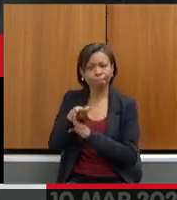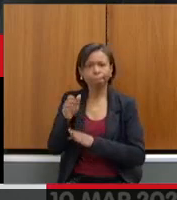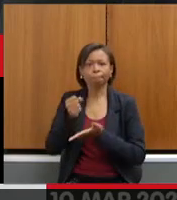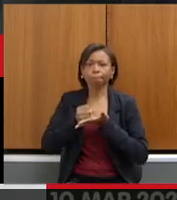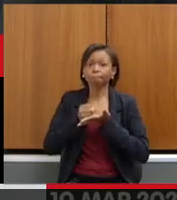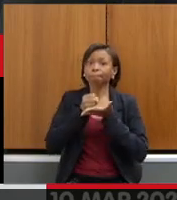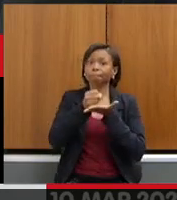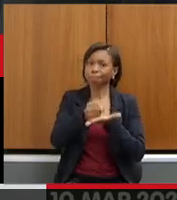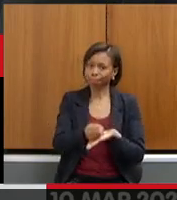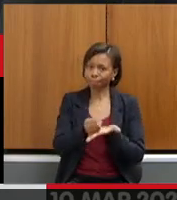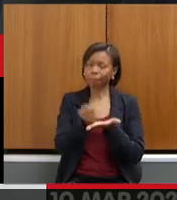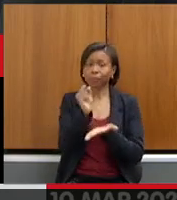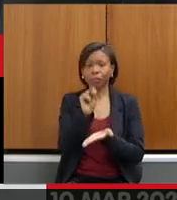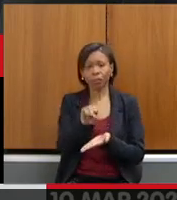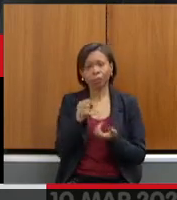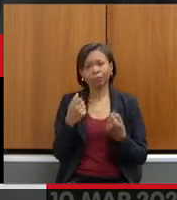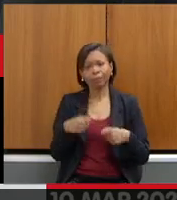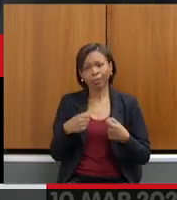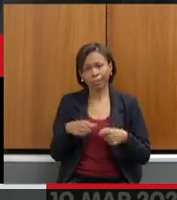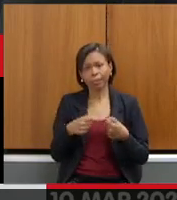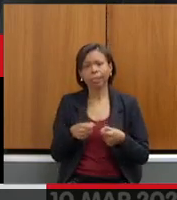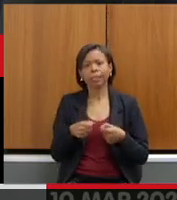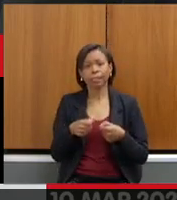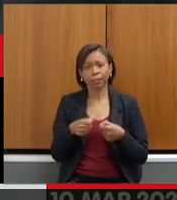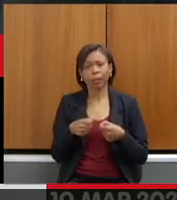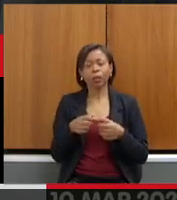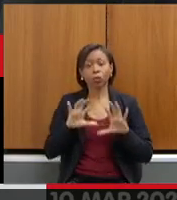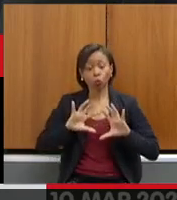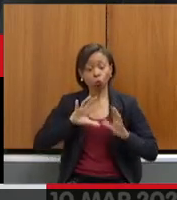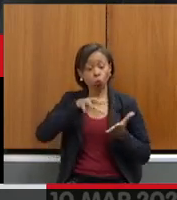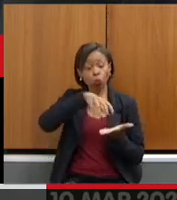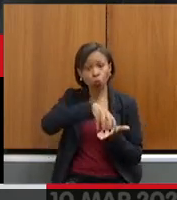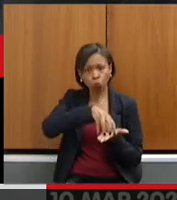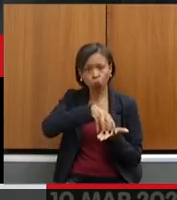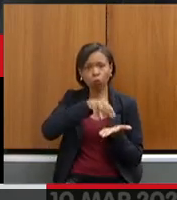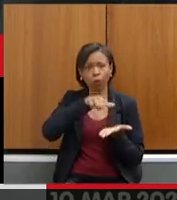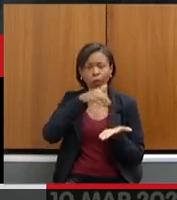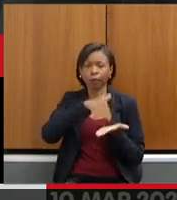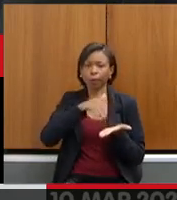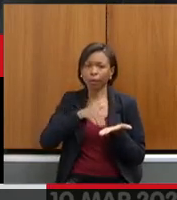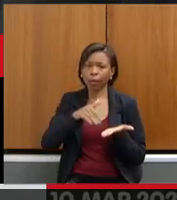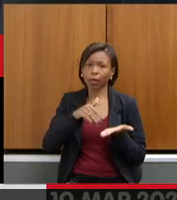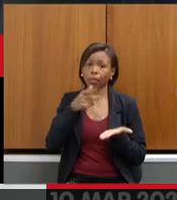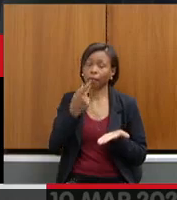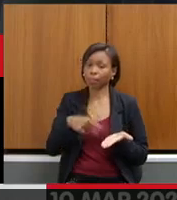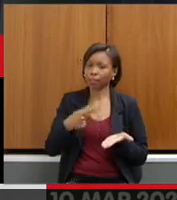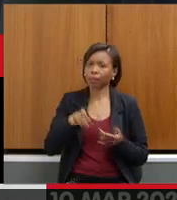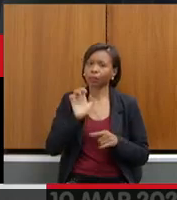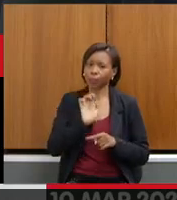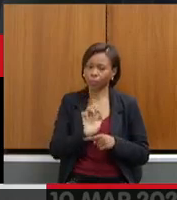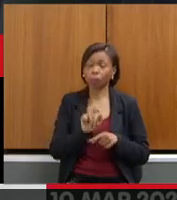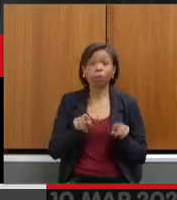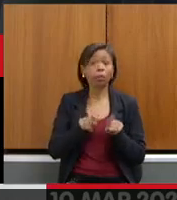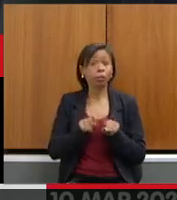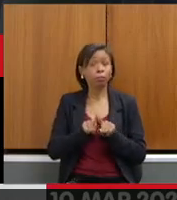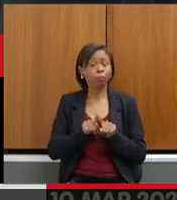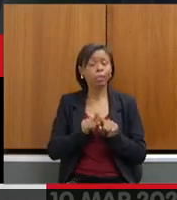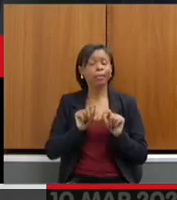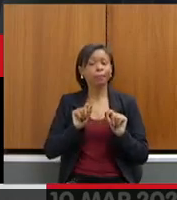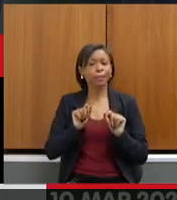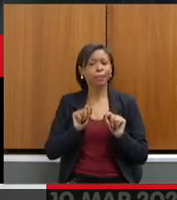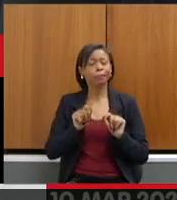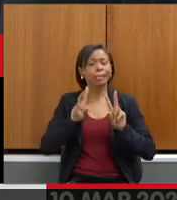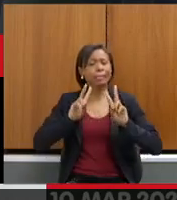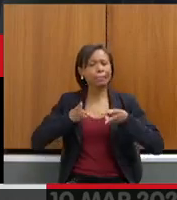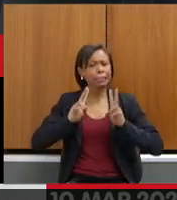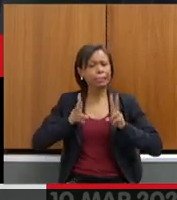apoiando quando é necessário a presença direta da força-tarefa do estado Lembrando que nós também enfatizamos muito a